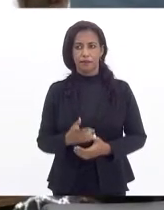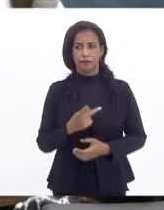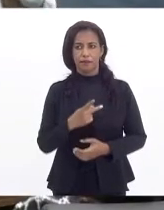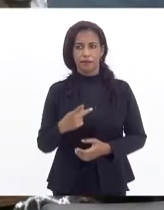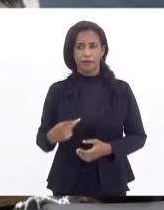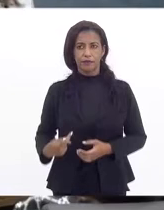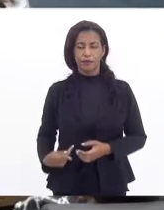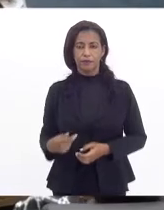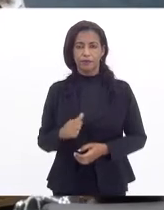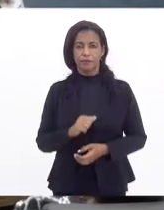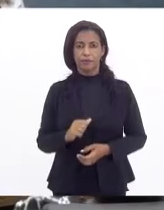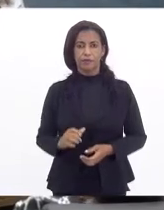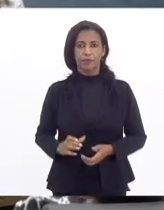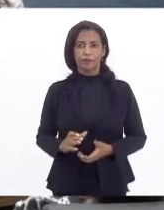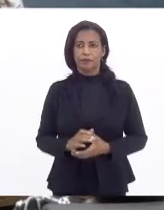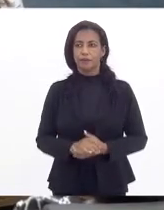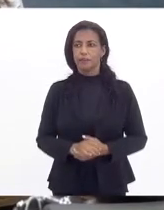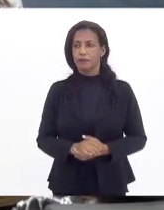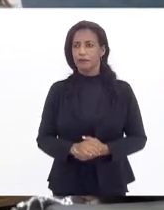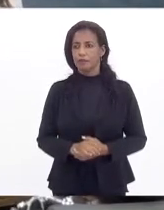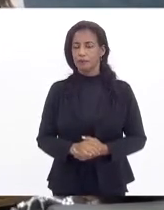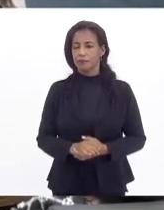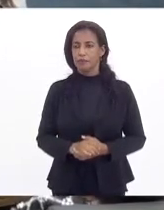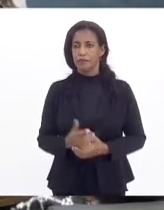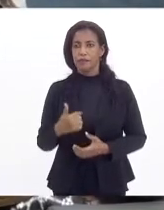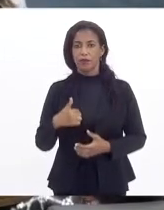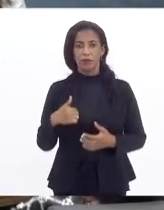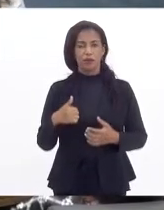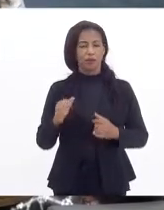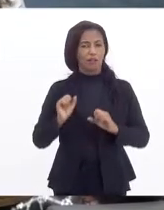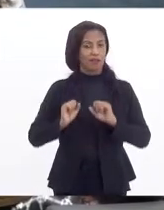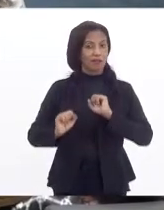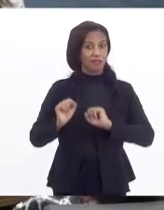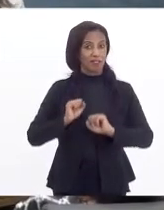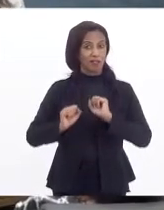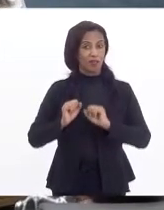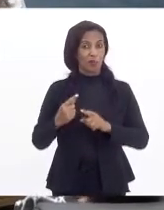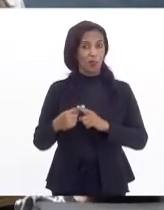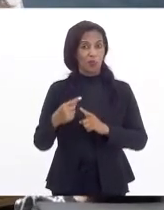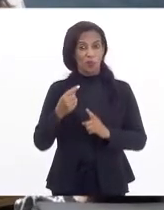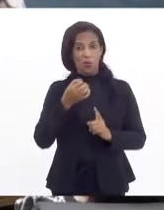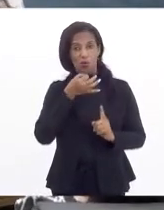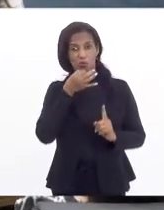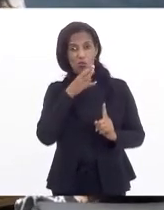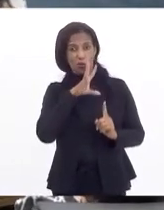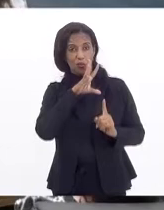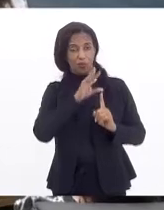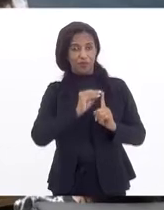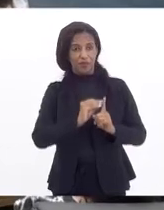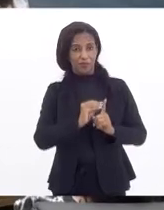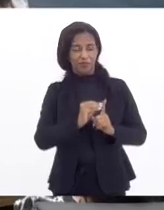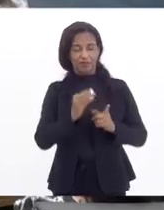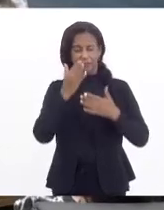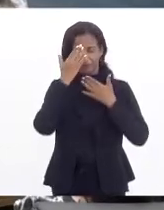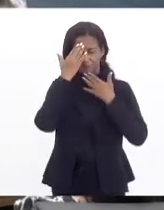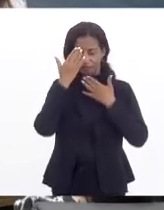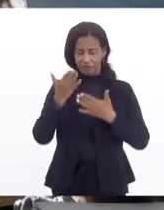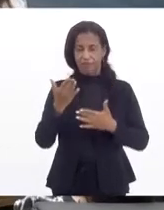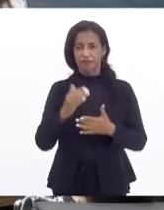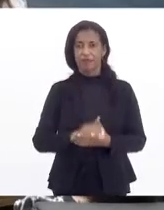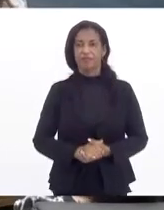Presidente André Siciliano, eu estava na maior aflição aqui porque o meu som estava desconectado. Agradeço aqui